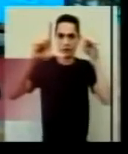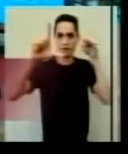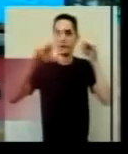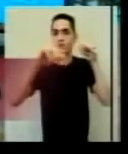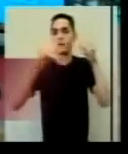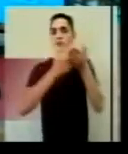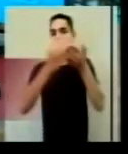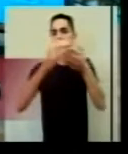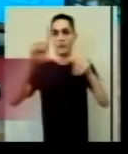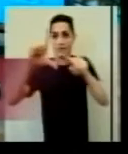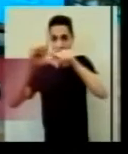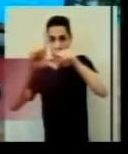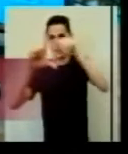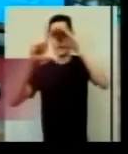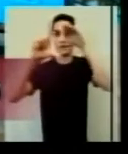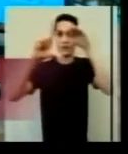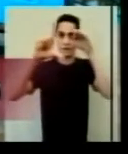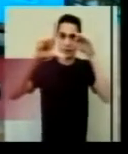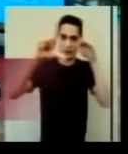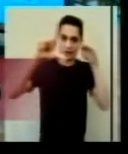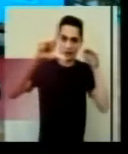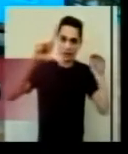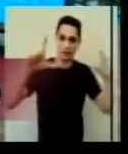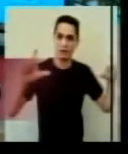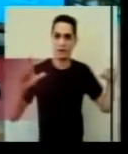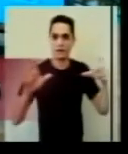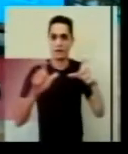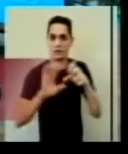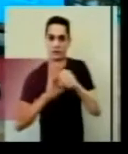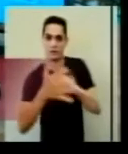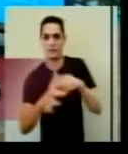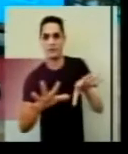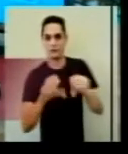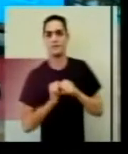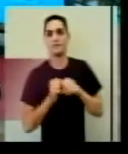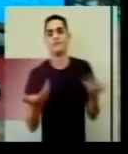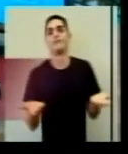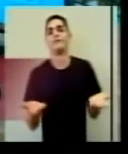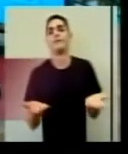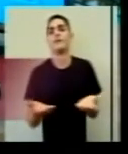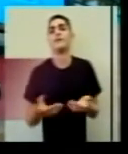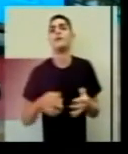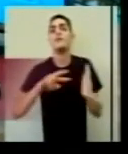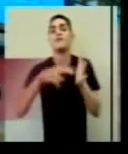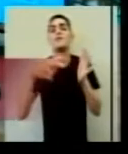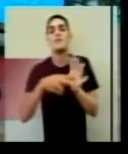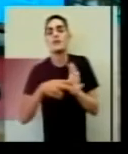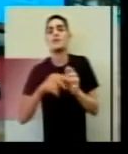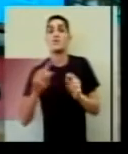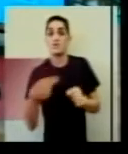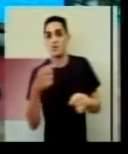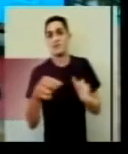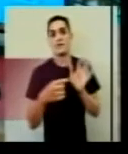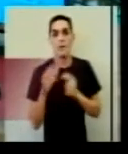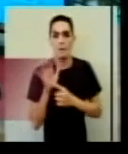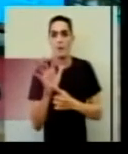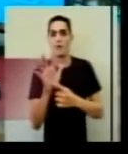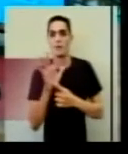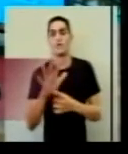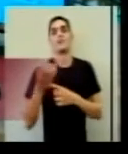em descendência, na descendência da curva de casos Covid. Eu